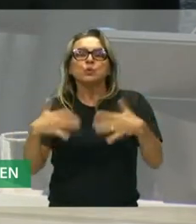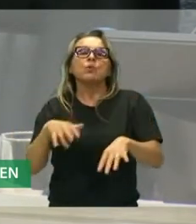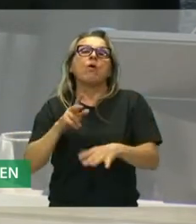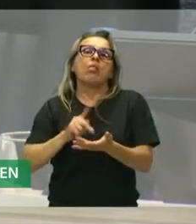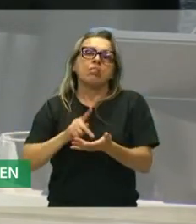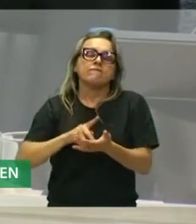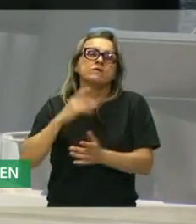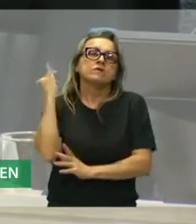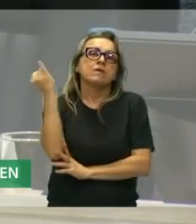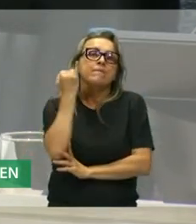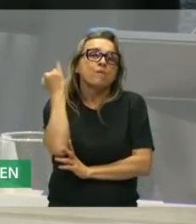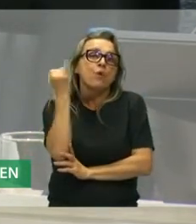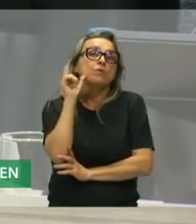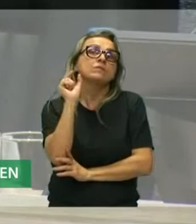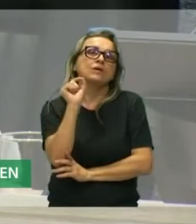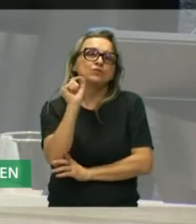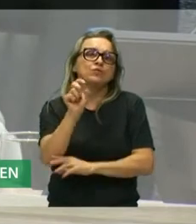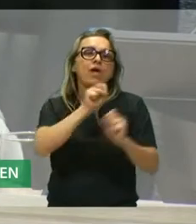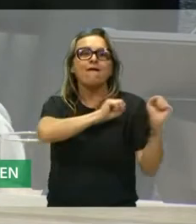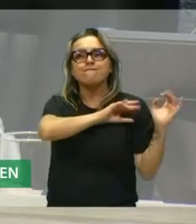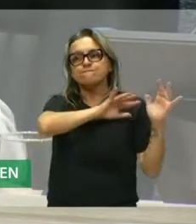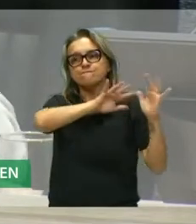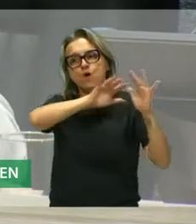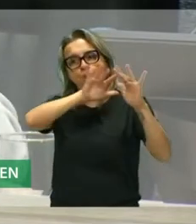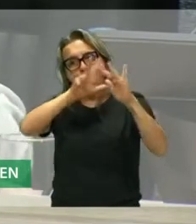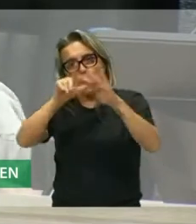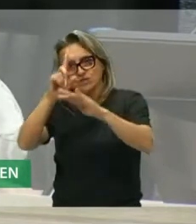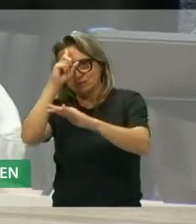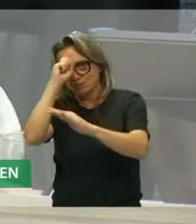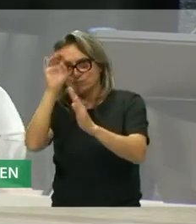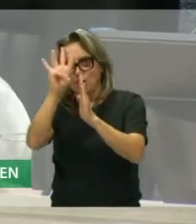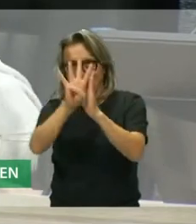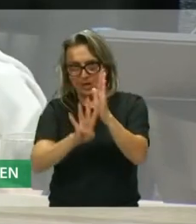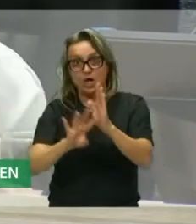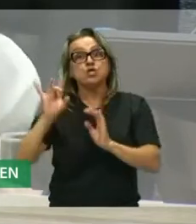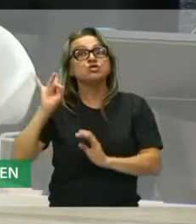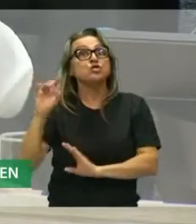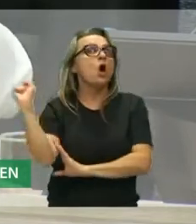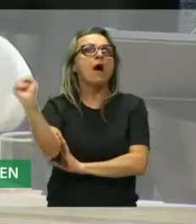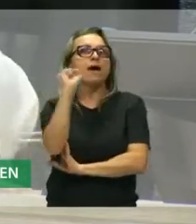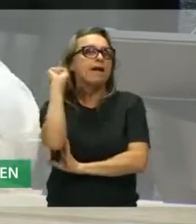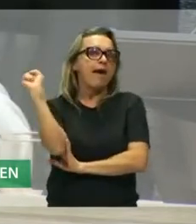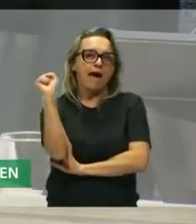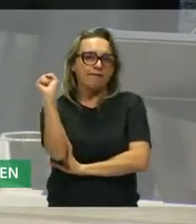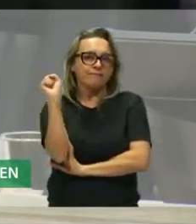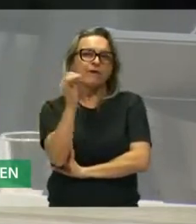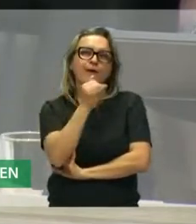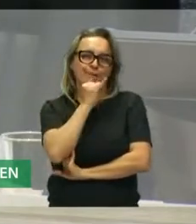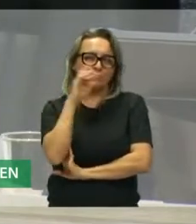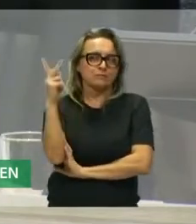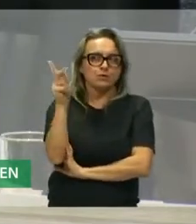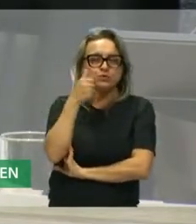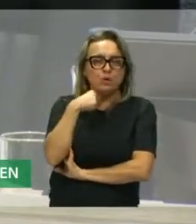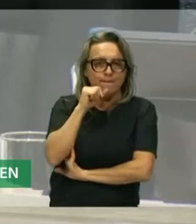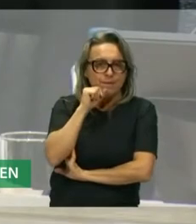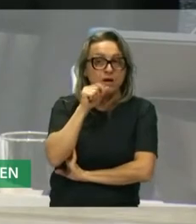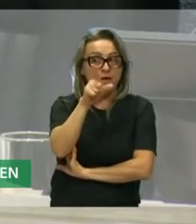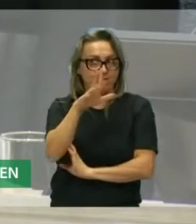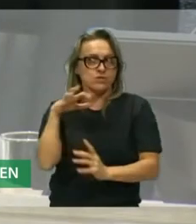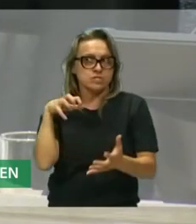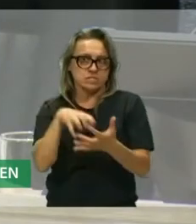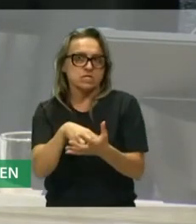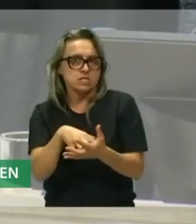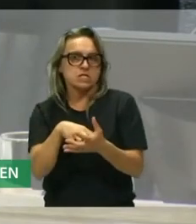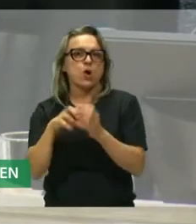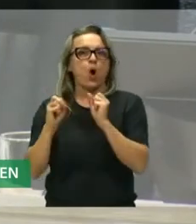que fossem para o Marieta somente aqueles pacientes graves, como a sua mãe, você sofreu um acidente... Mas a população,